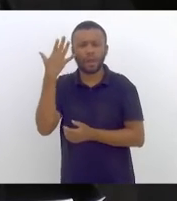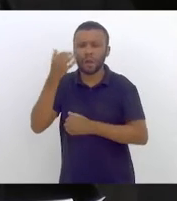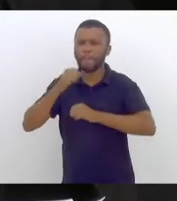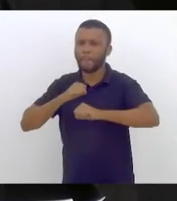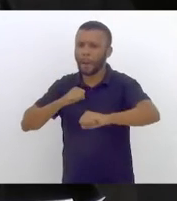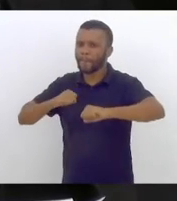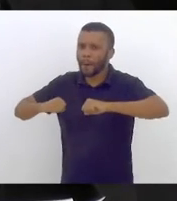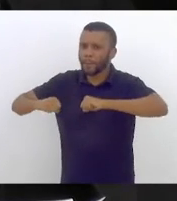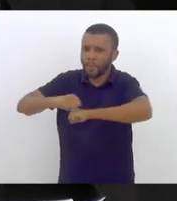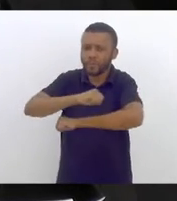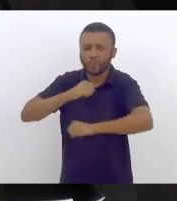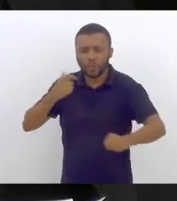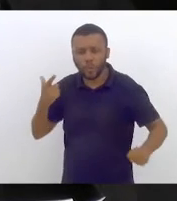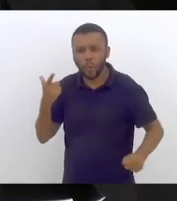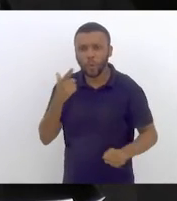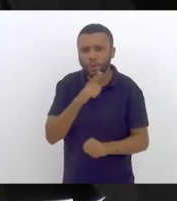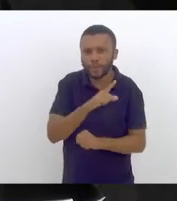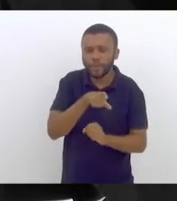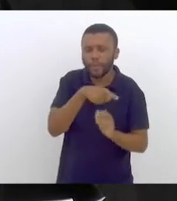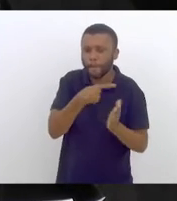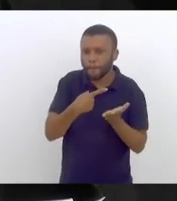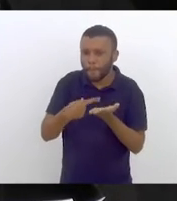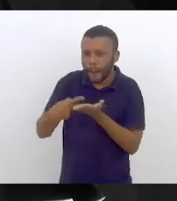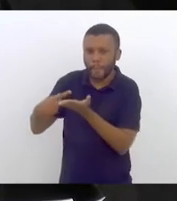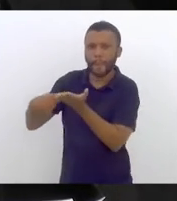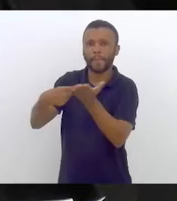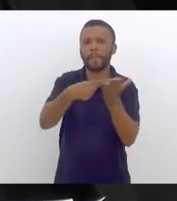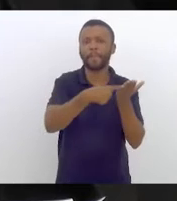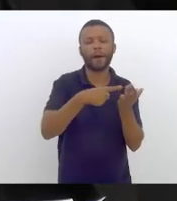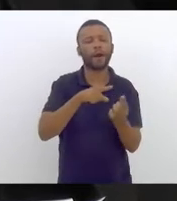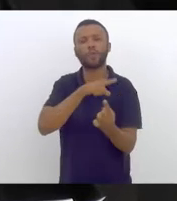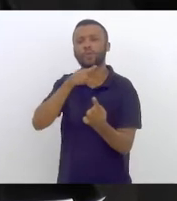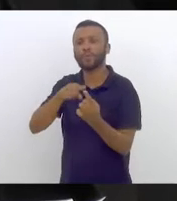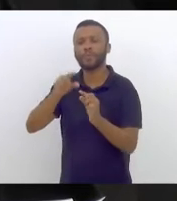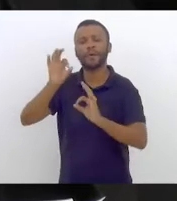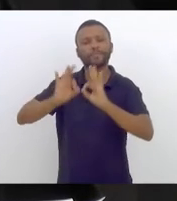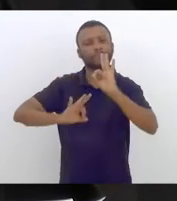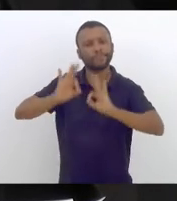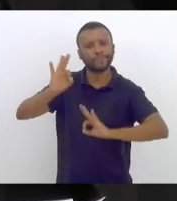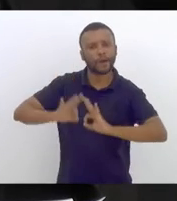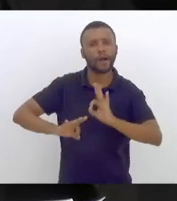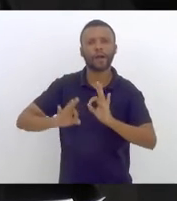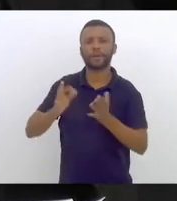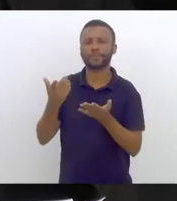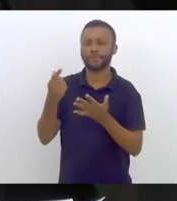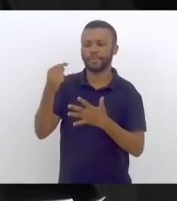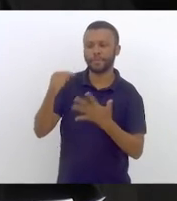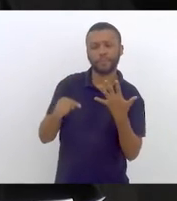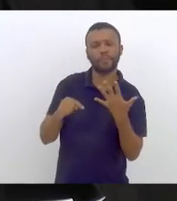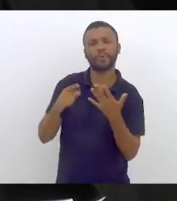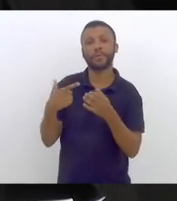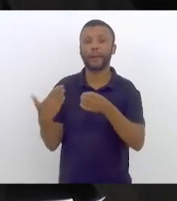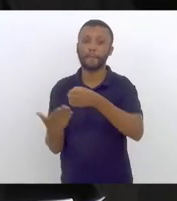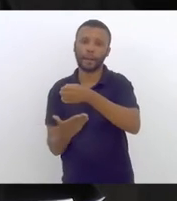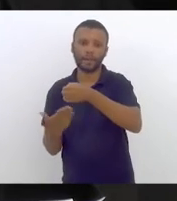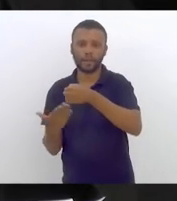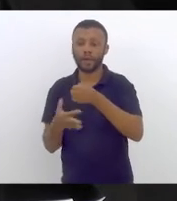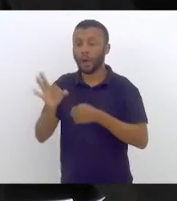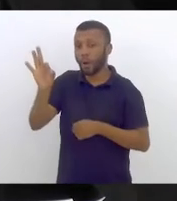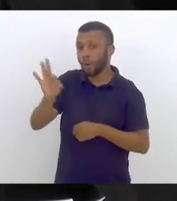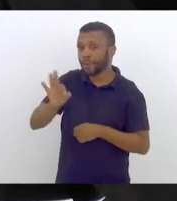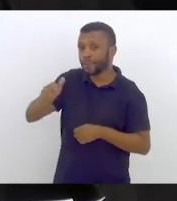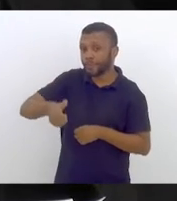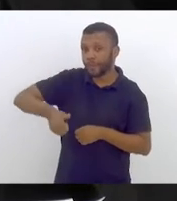estamos prosperando para definir indicadores, critérios que balizem o índice de melhoria da